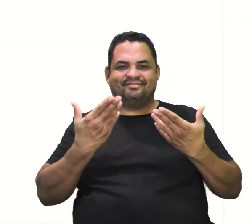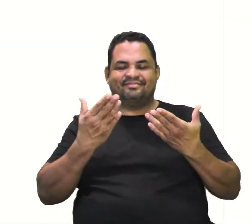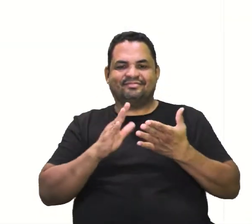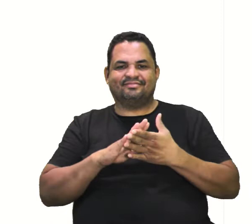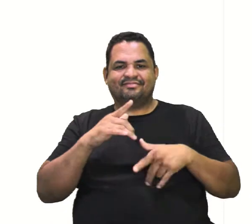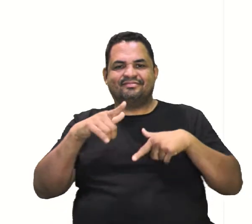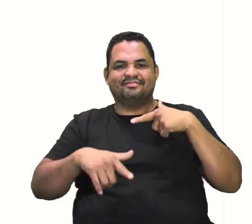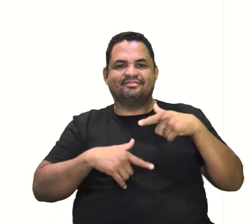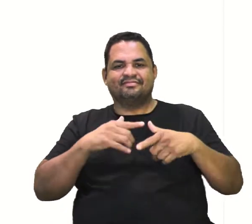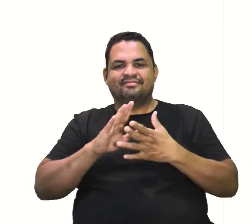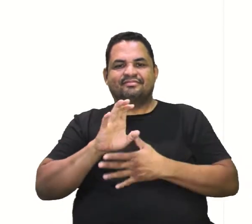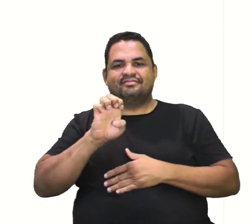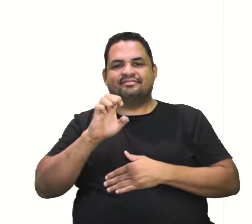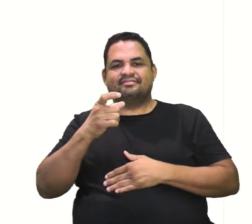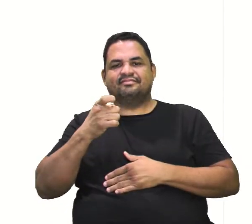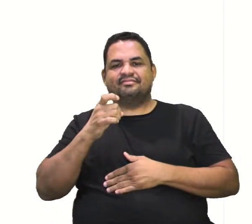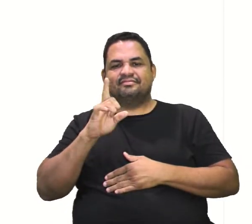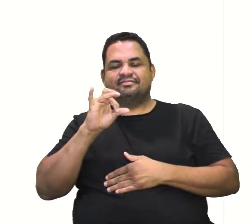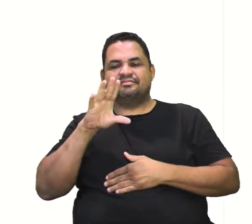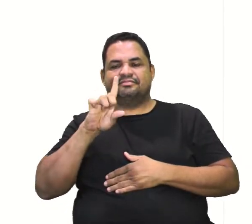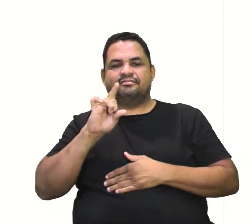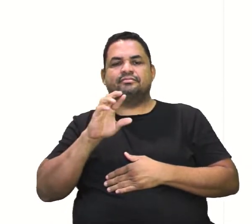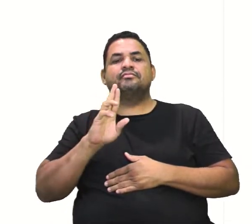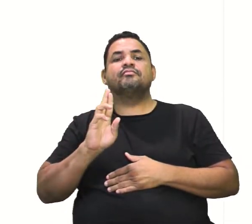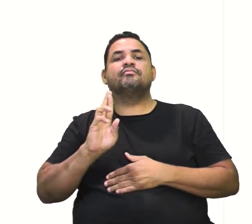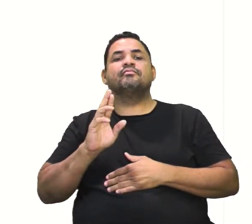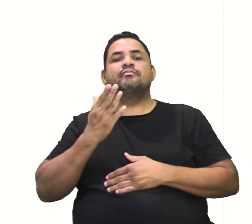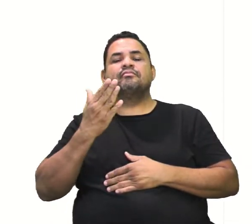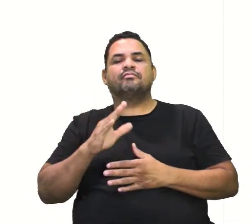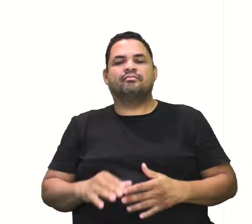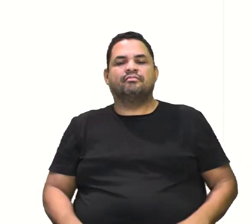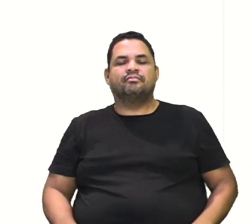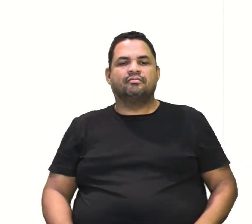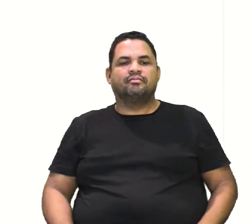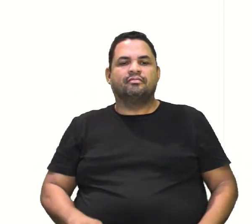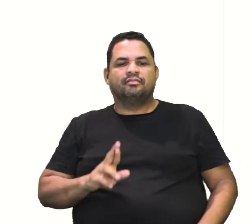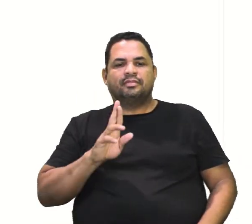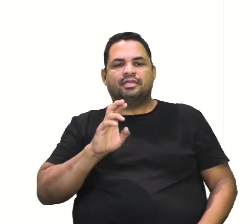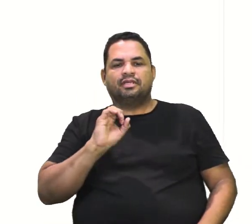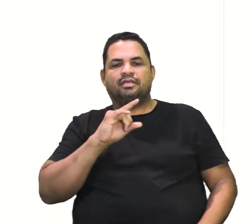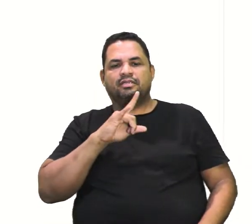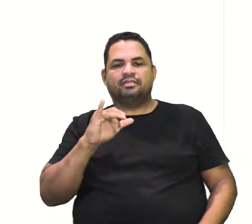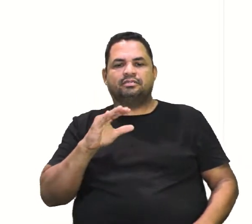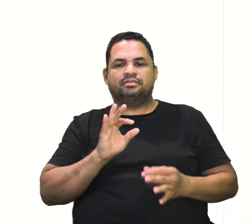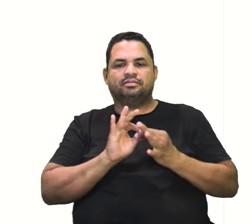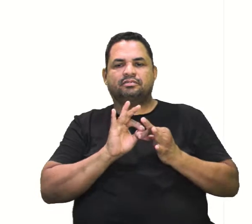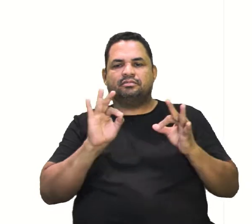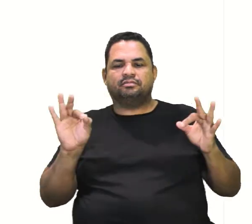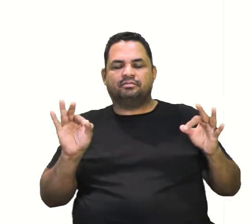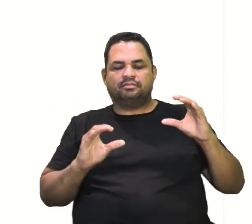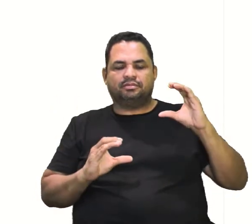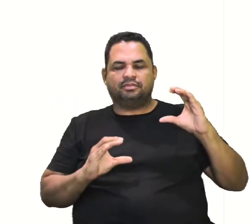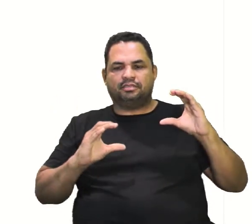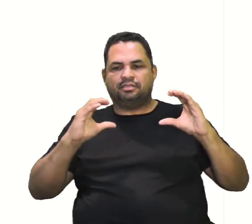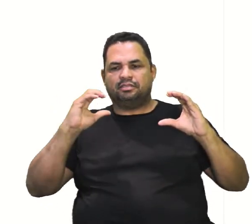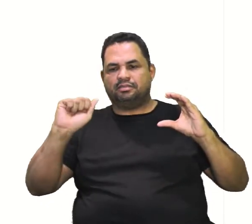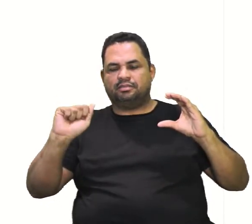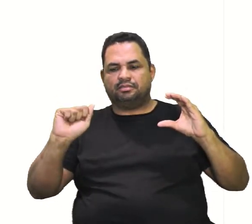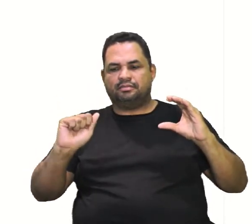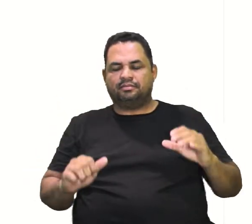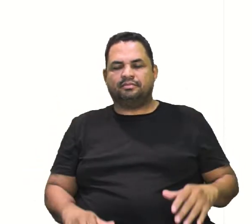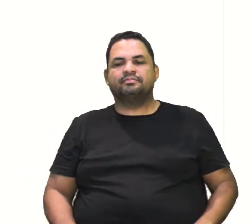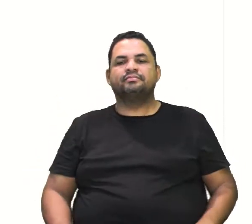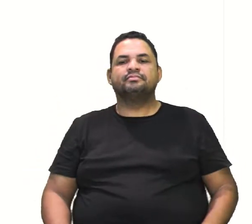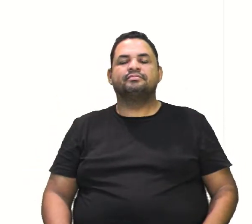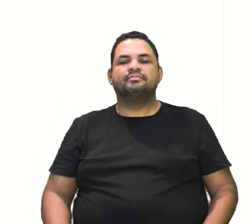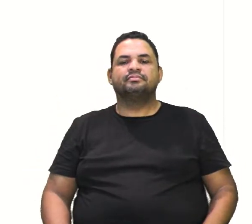Vamos trabalhar agora com a excentricidade. Quem é essa excentricidade? É a razão entre as medidas C e A.